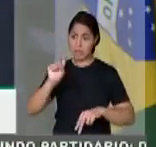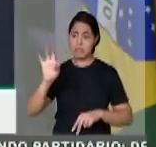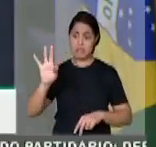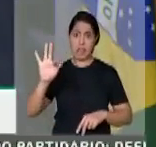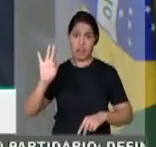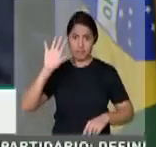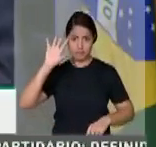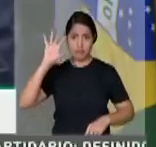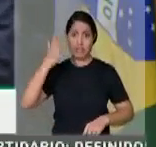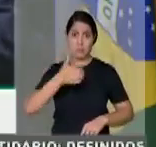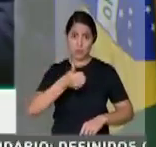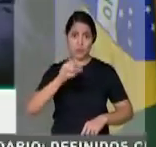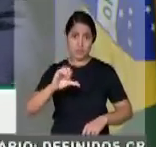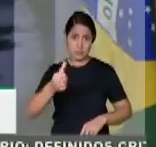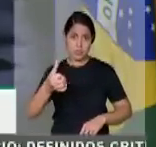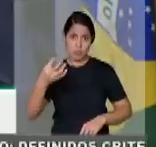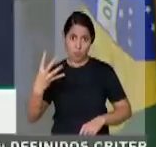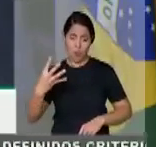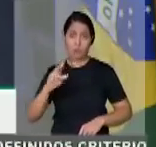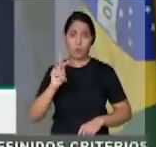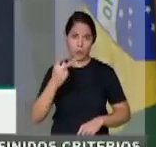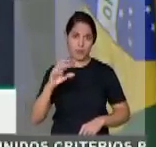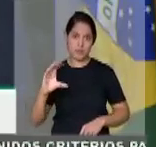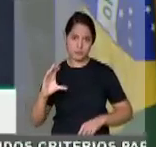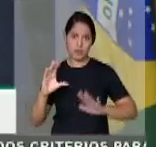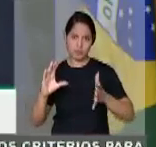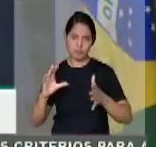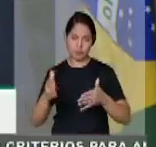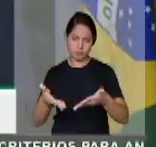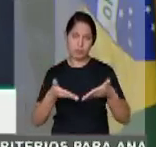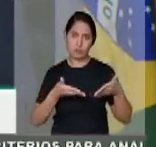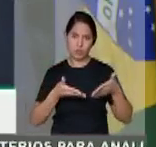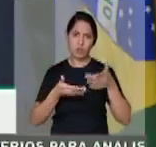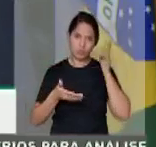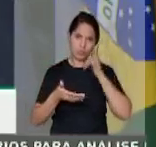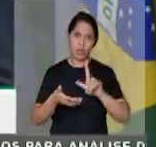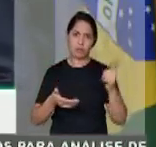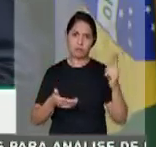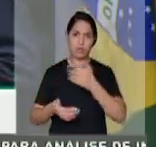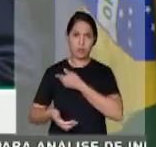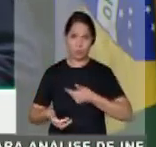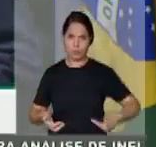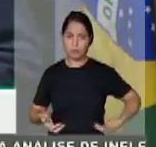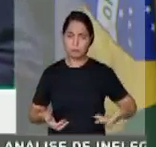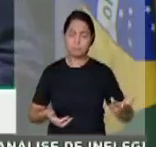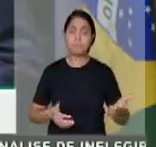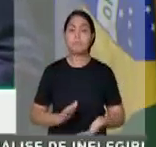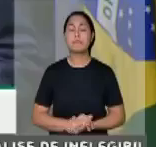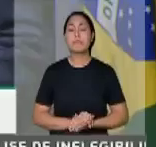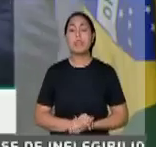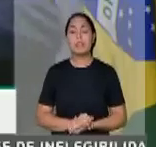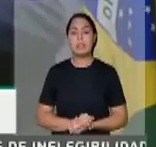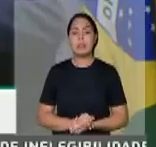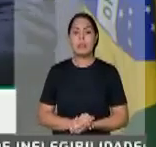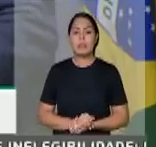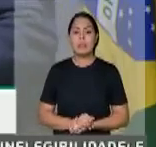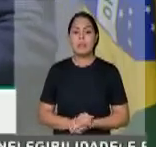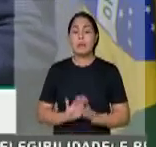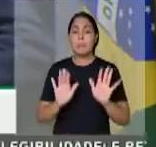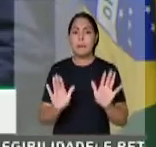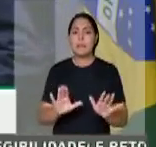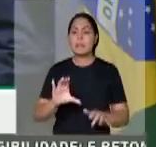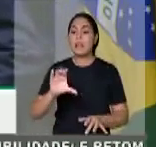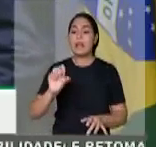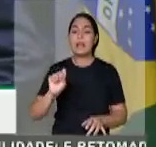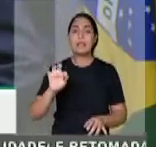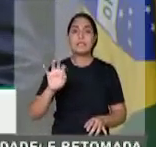de 64, entre que elas o famoso habeas corpus concedido ao governador de Goiás. Então, veja bem, Castelo não